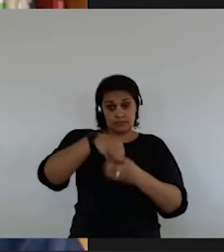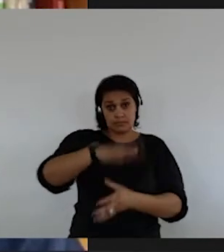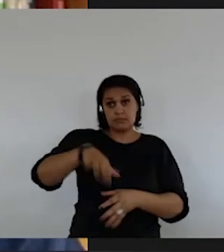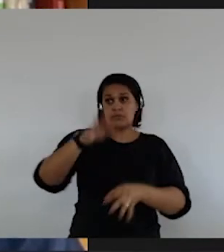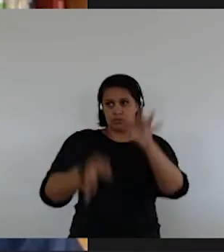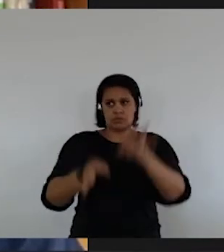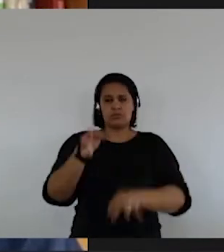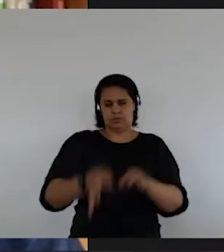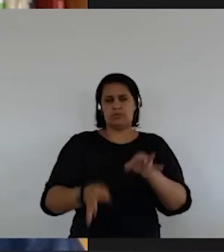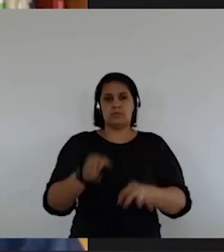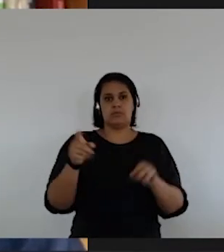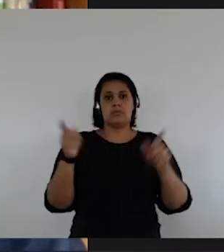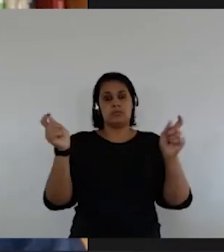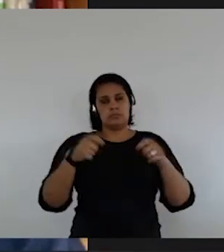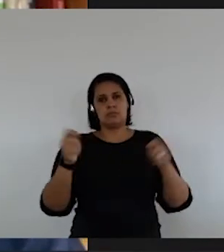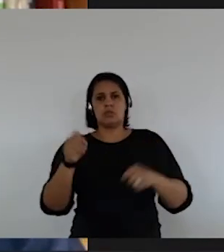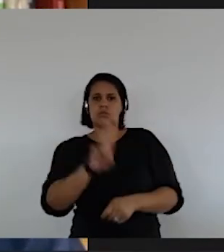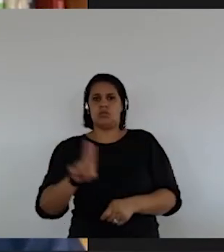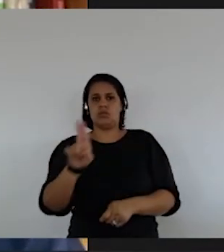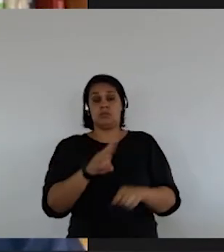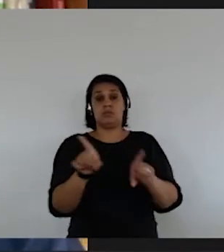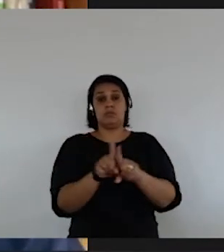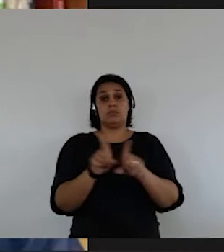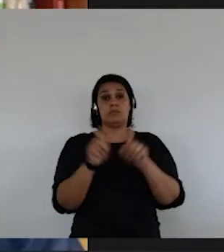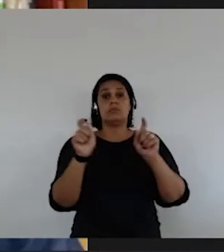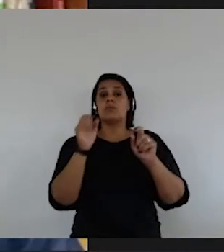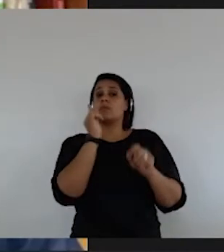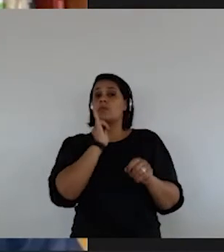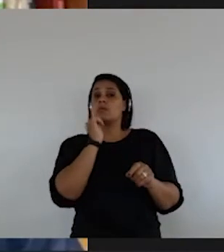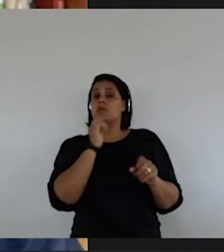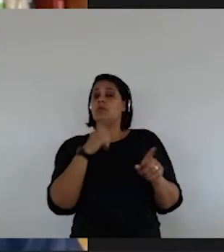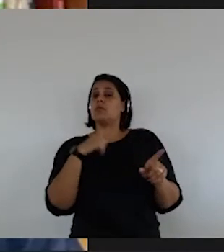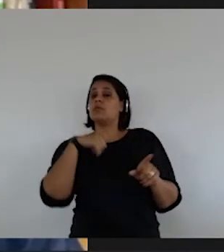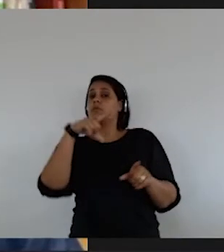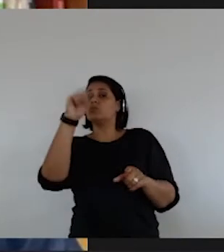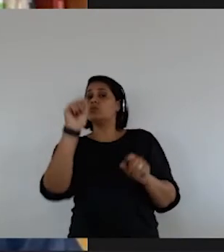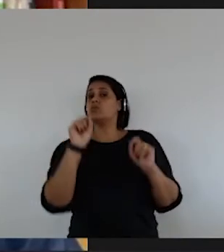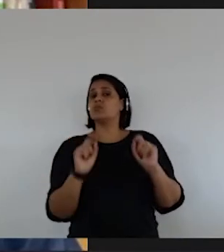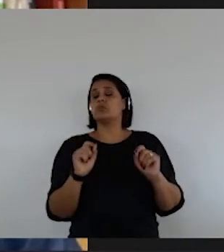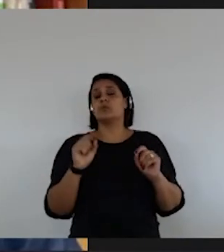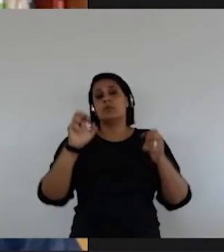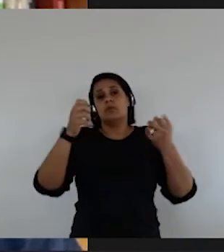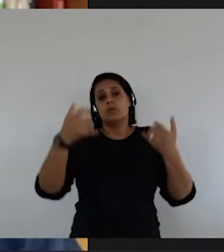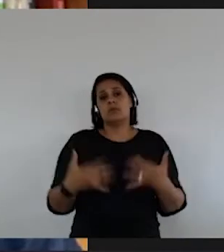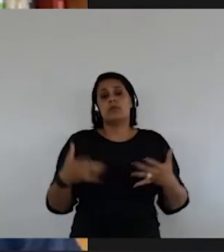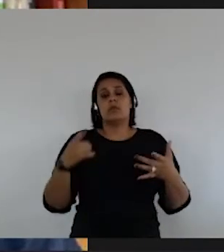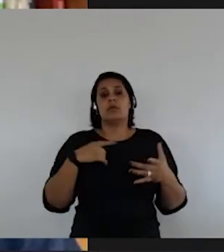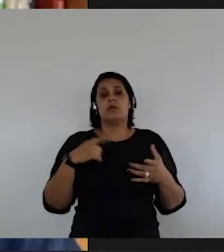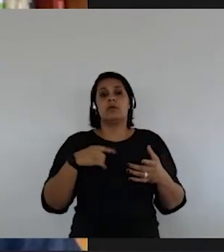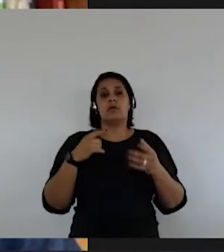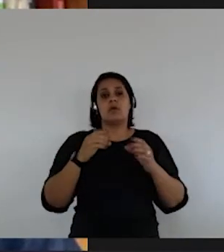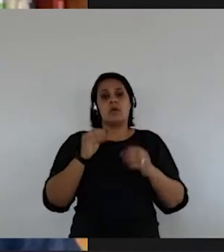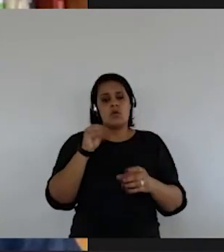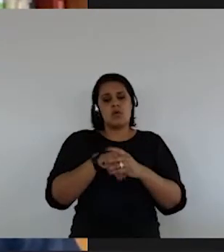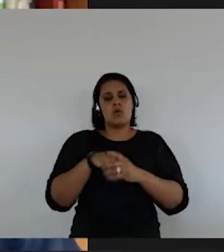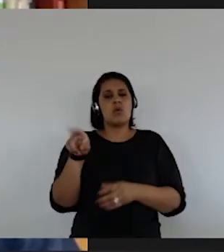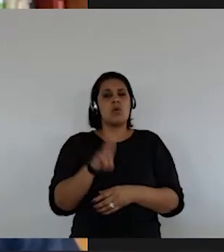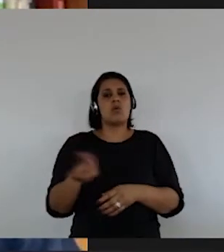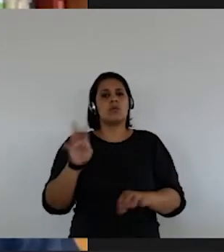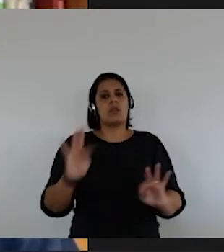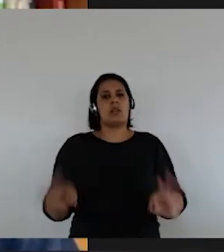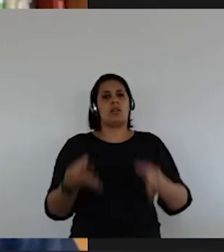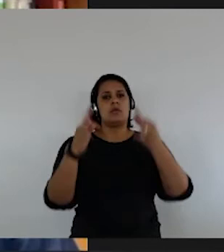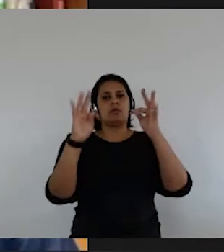Vale destacar também, como argumento no sentido de que foi superada a inicial relutância ao emprego da tecnologia para a comunicação